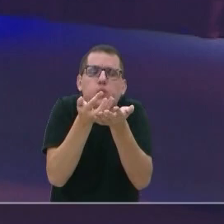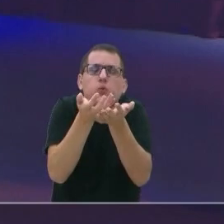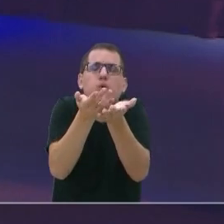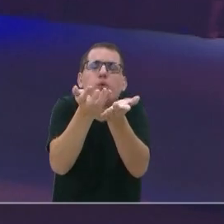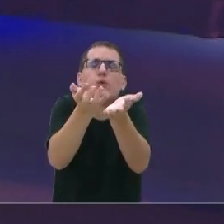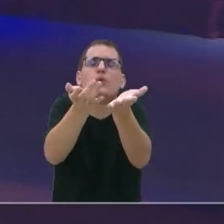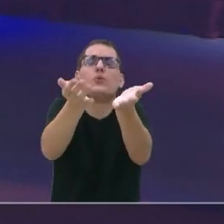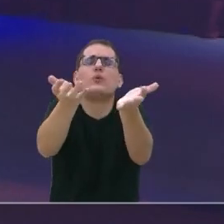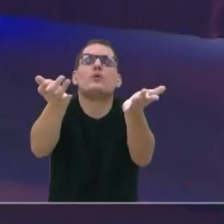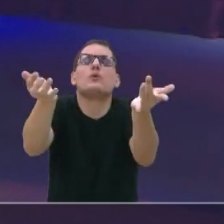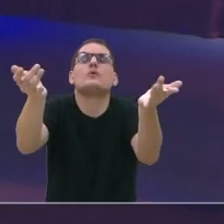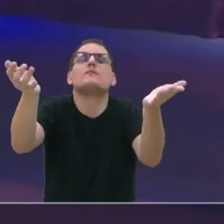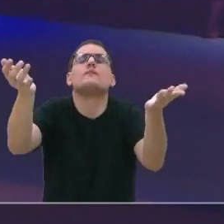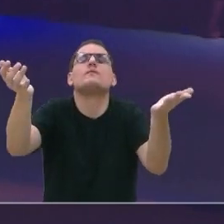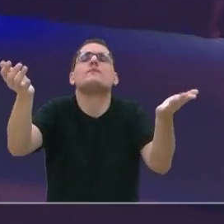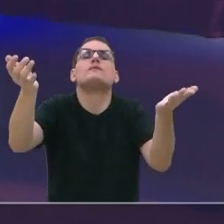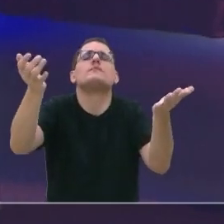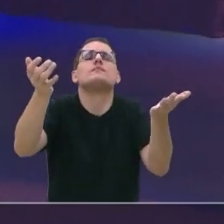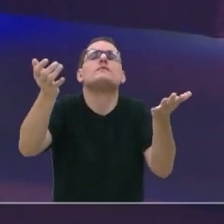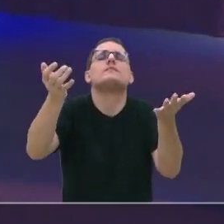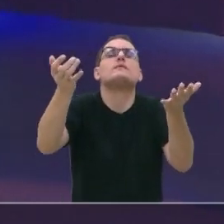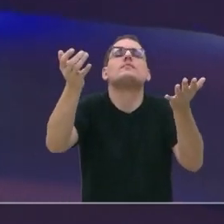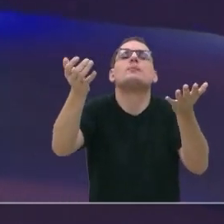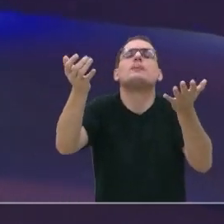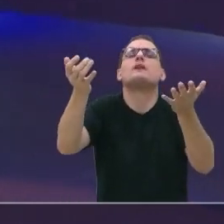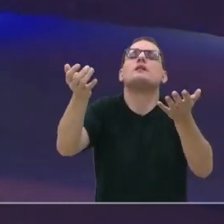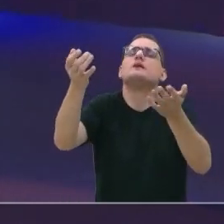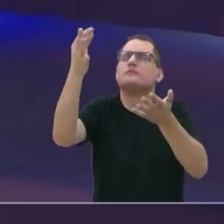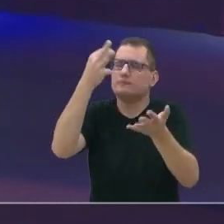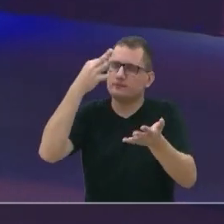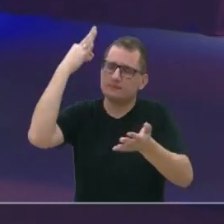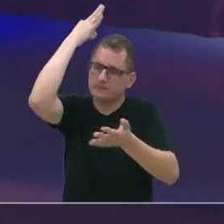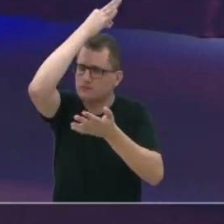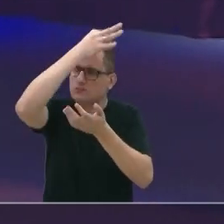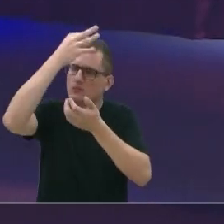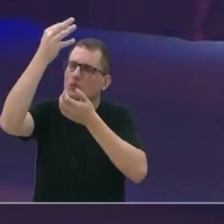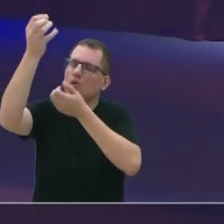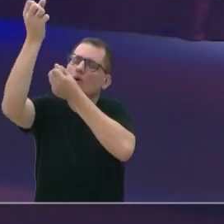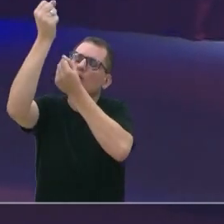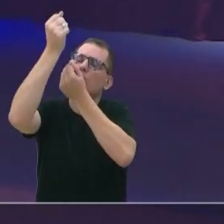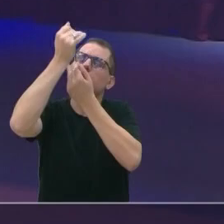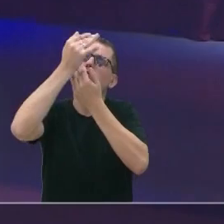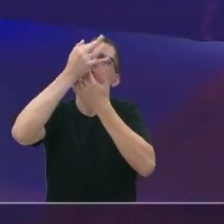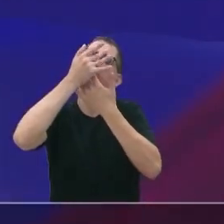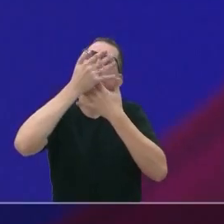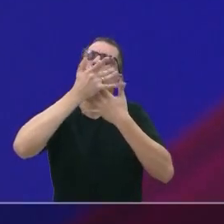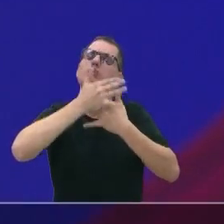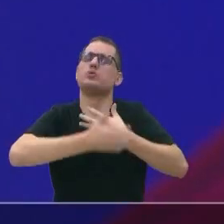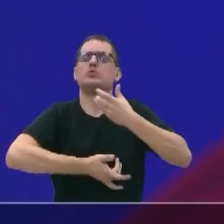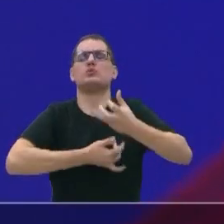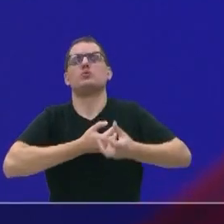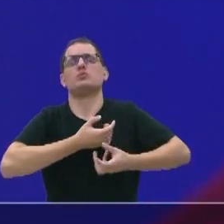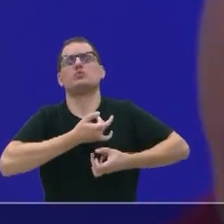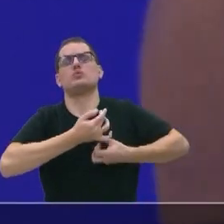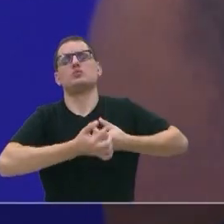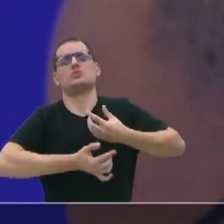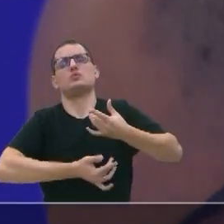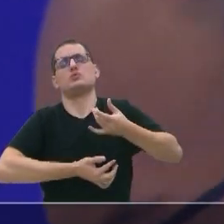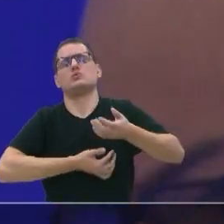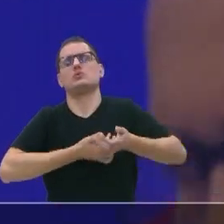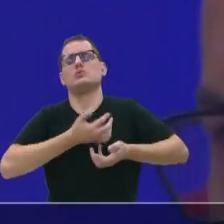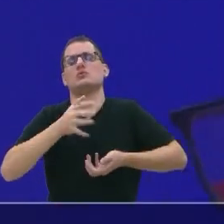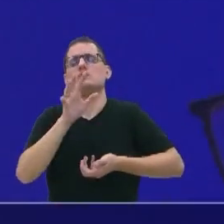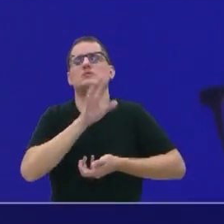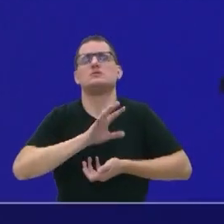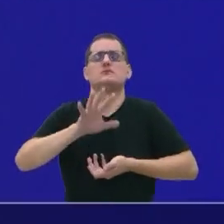sopra, acende em mim a espinha, o fogo do vosso amor, o fogo